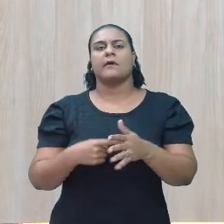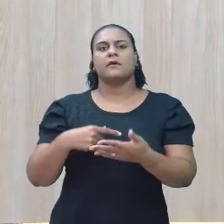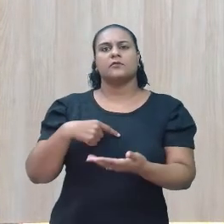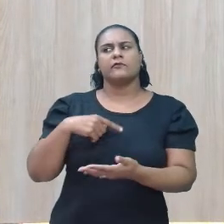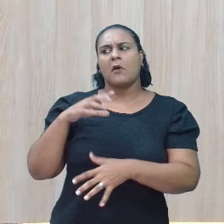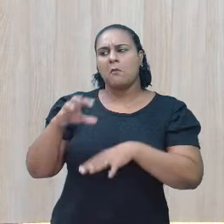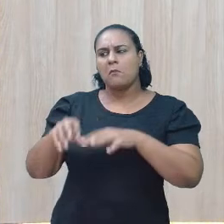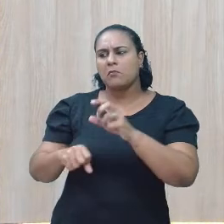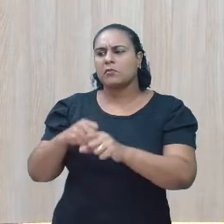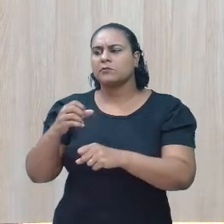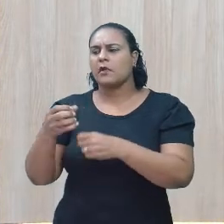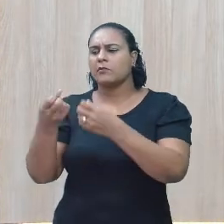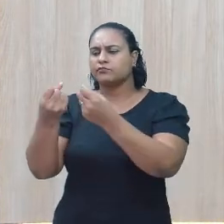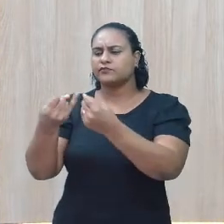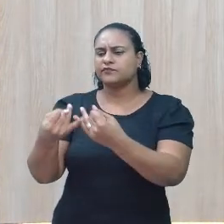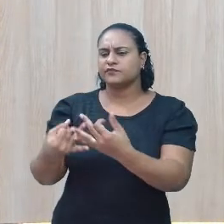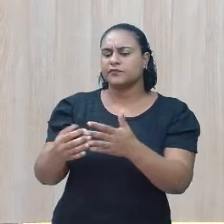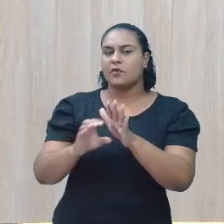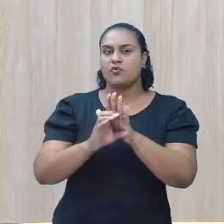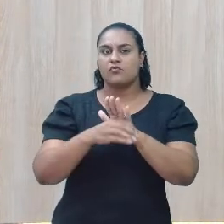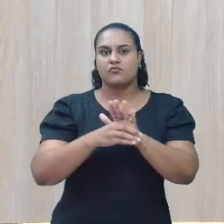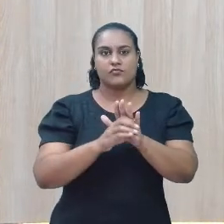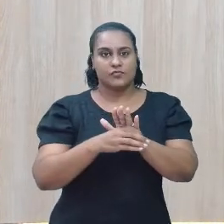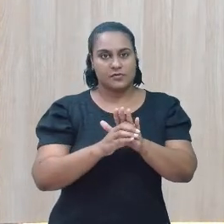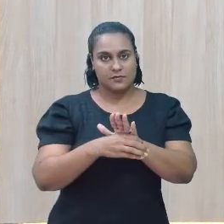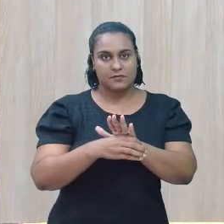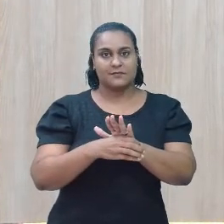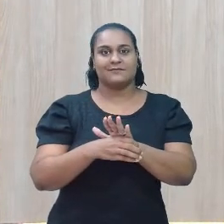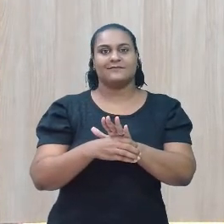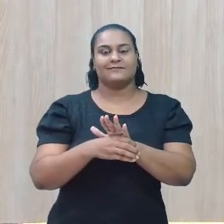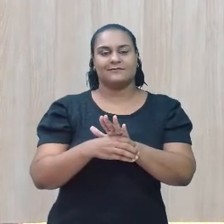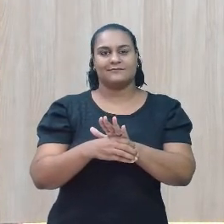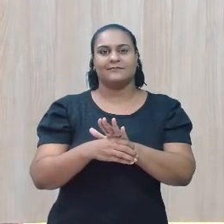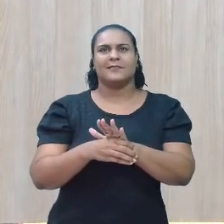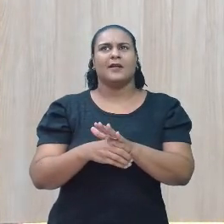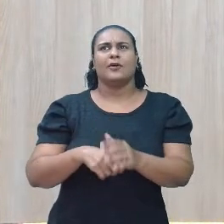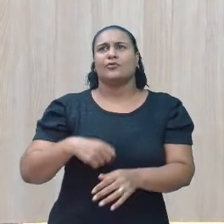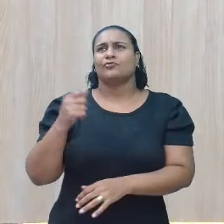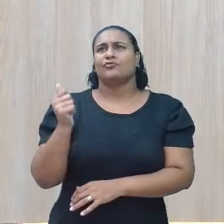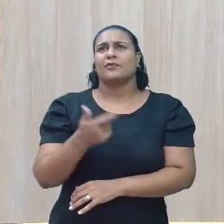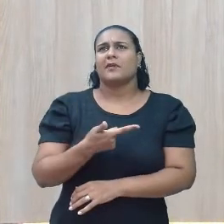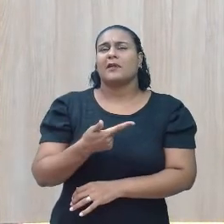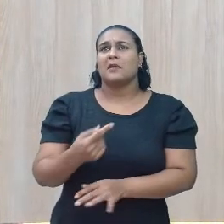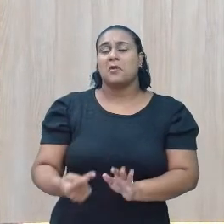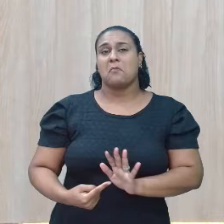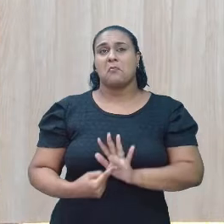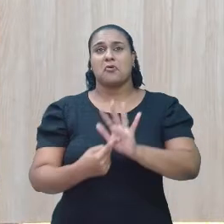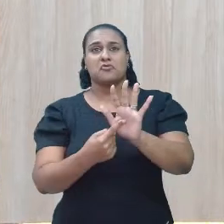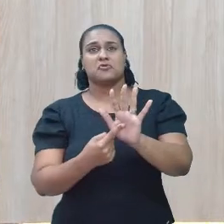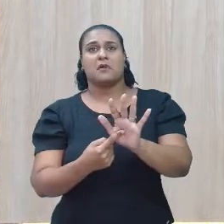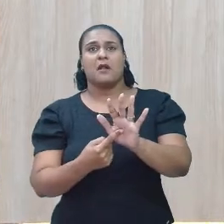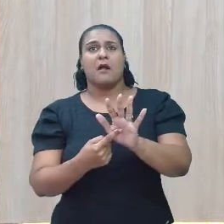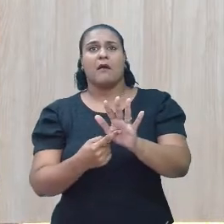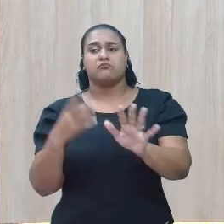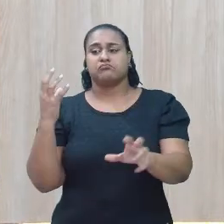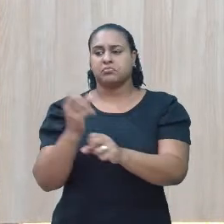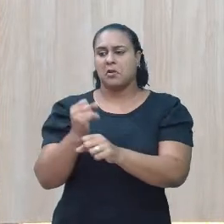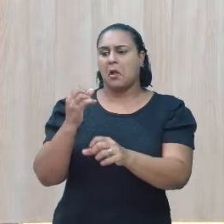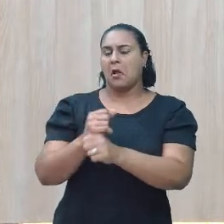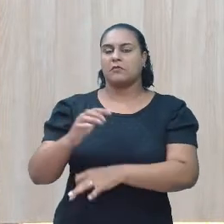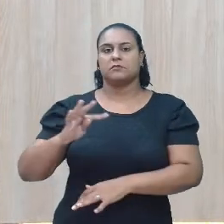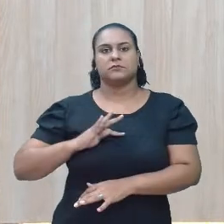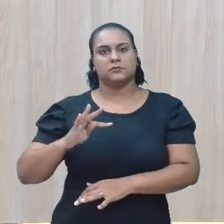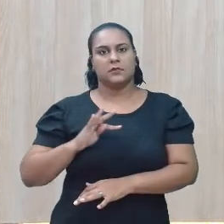mais a descrição dos conceitos, na maioria das vezes, do que dar uma ênfase aos cálculos e às técnicas.